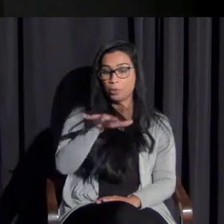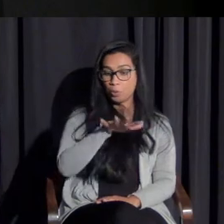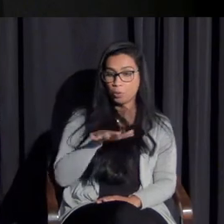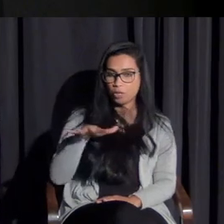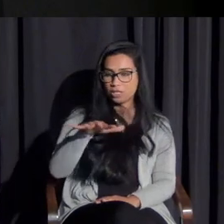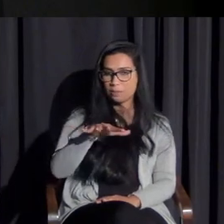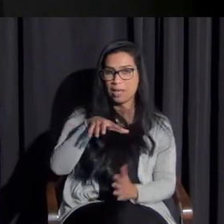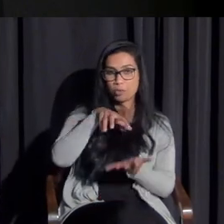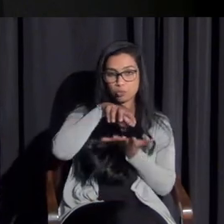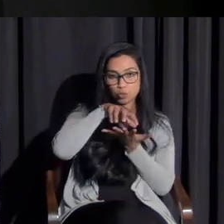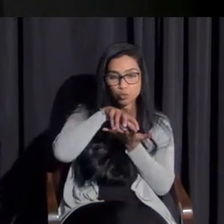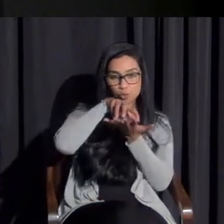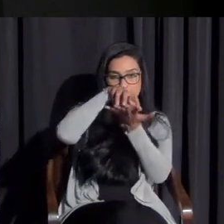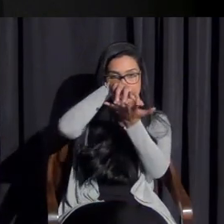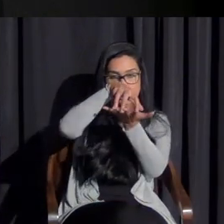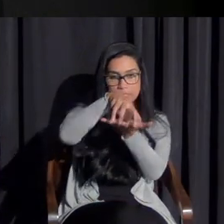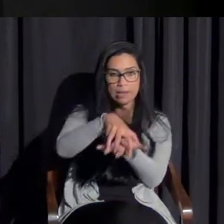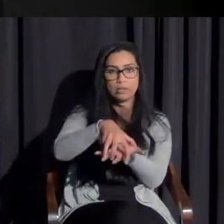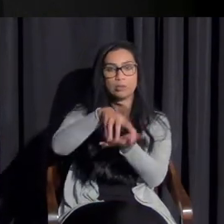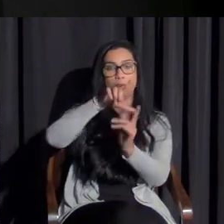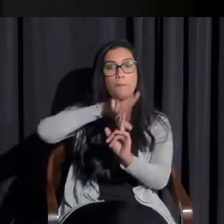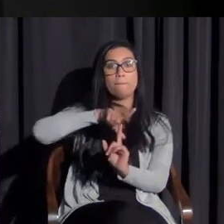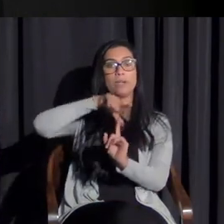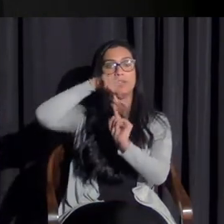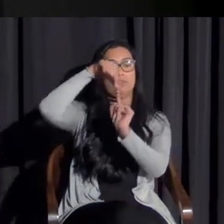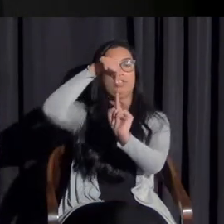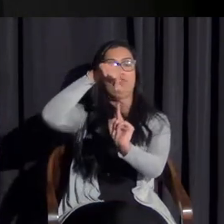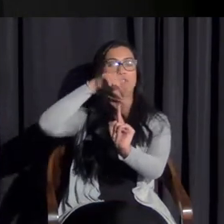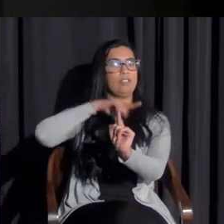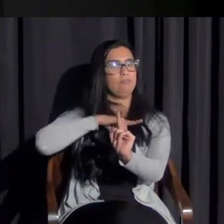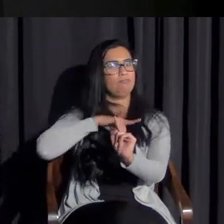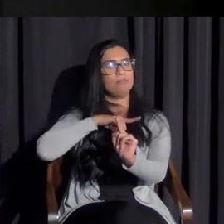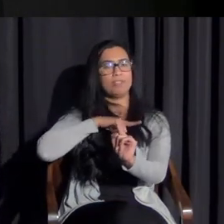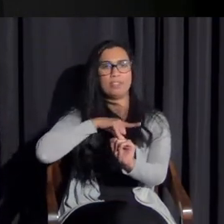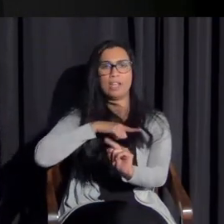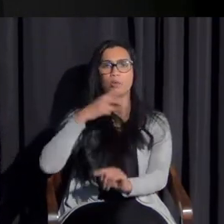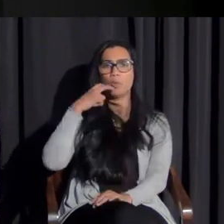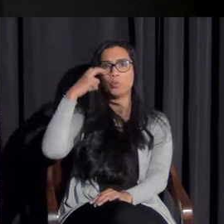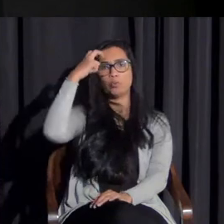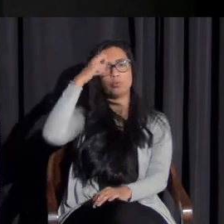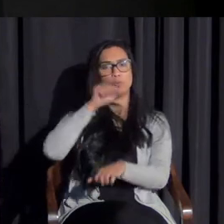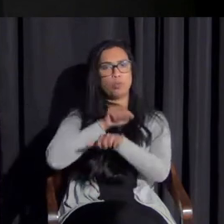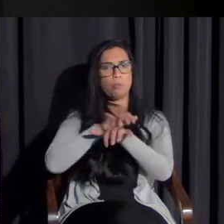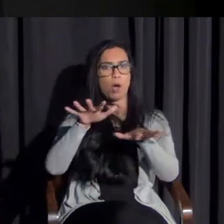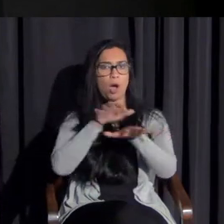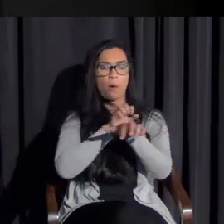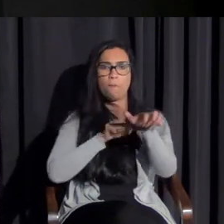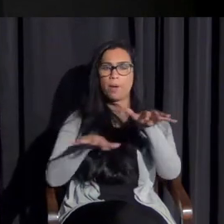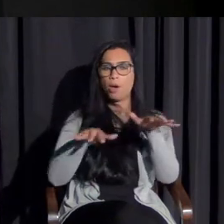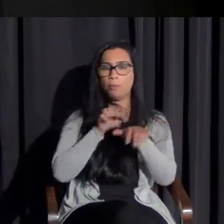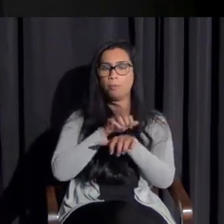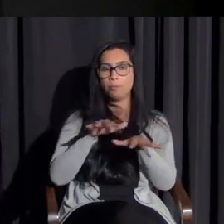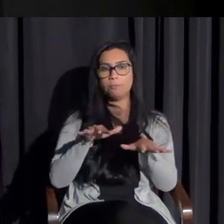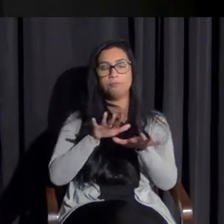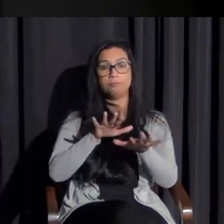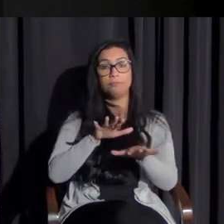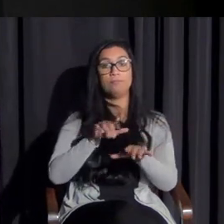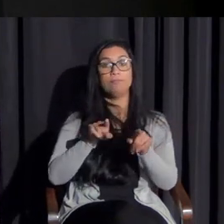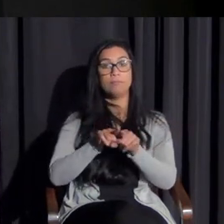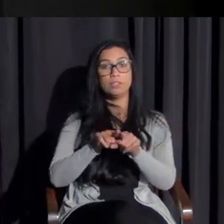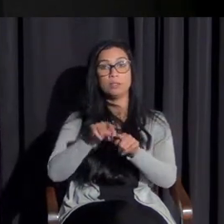por vezes, extremamente privilegiado e cheio de acessos à cultura, mas, por vezes, também esse território